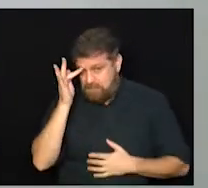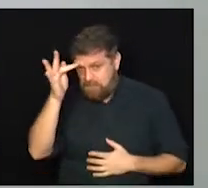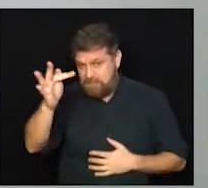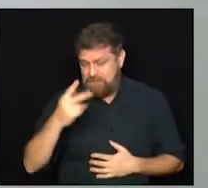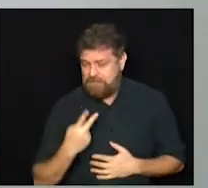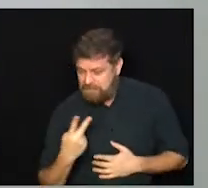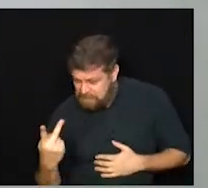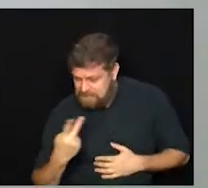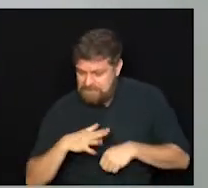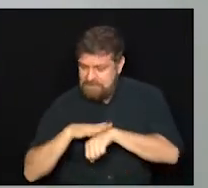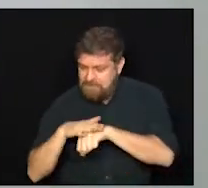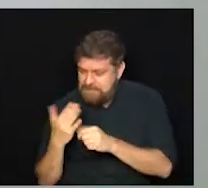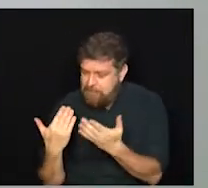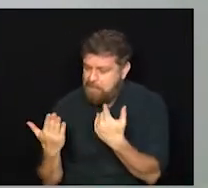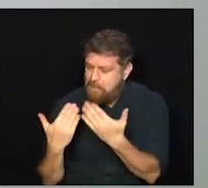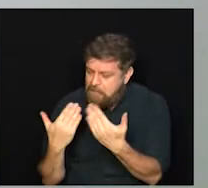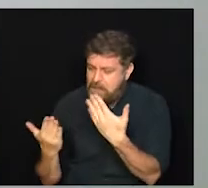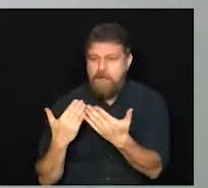contato.